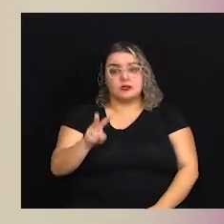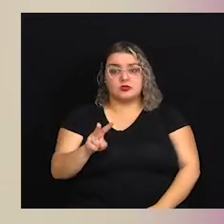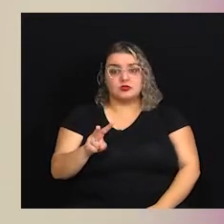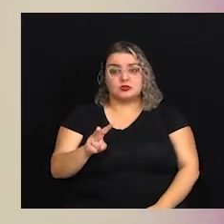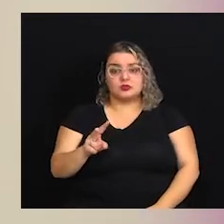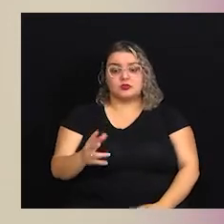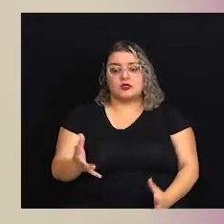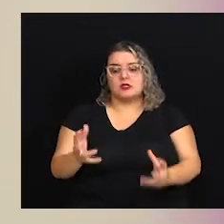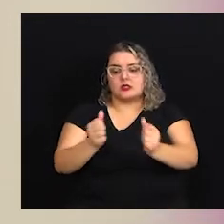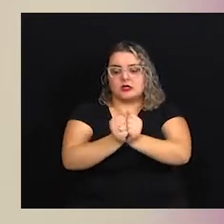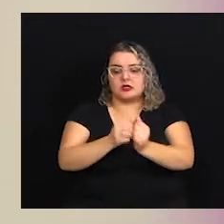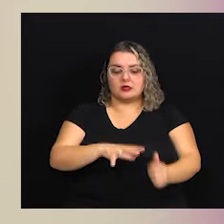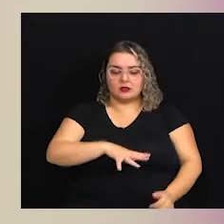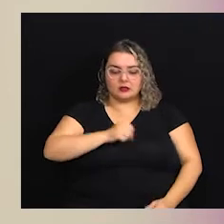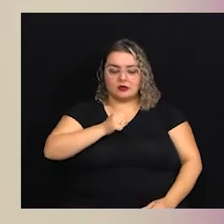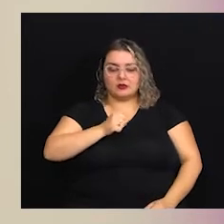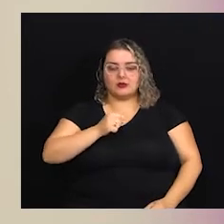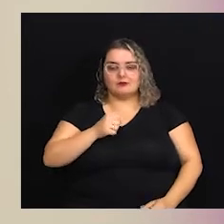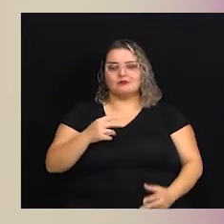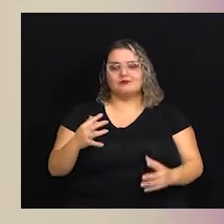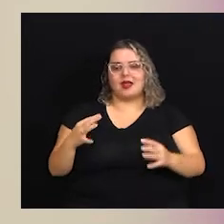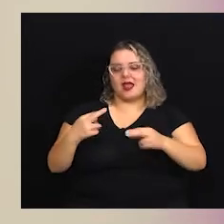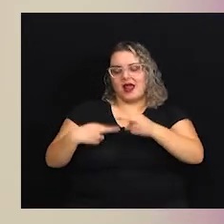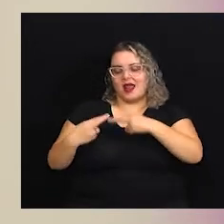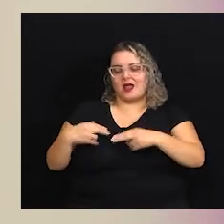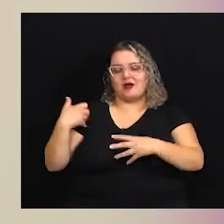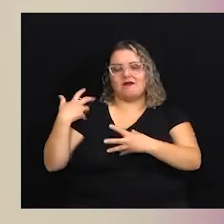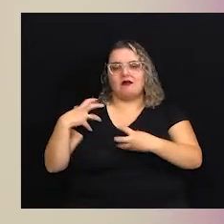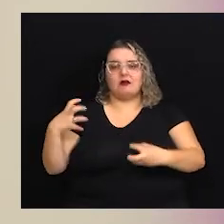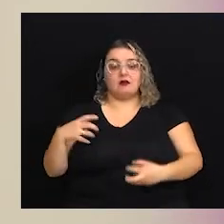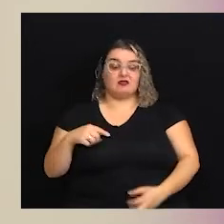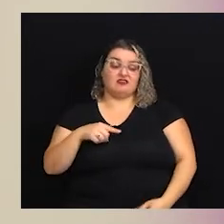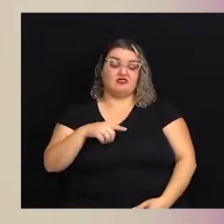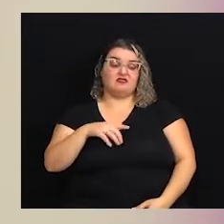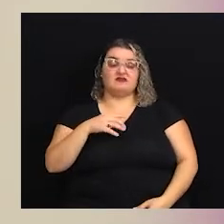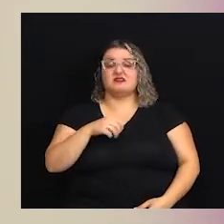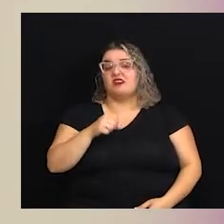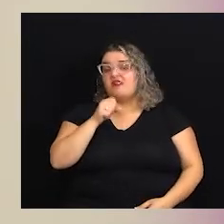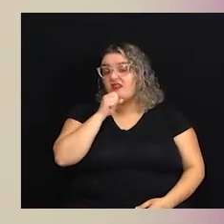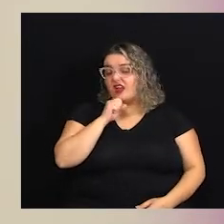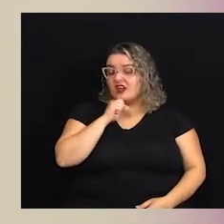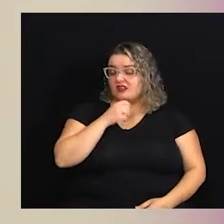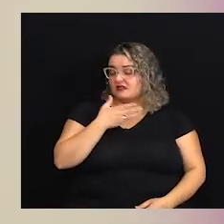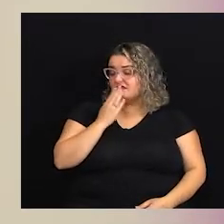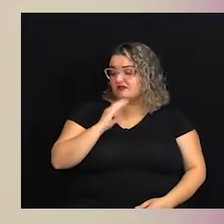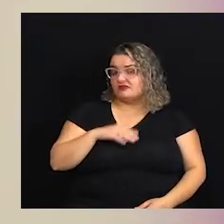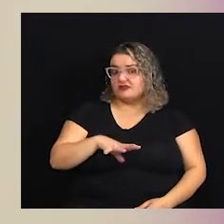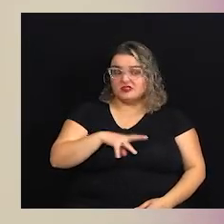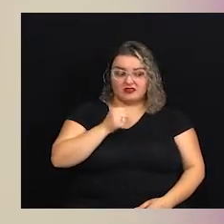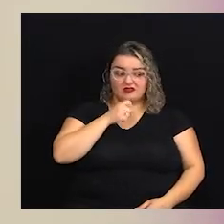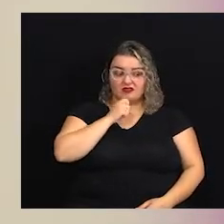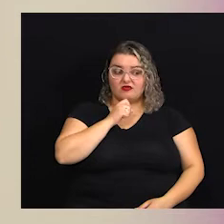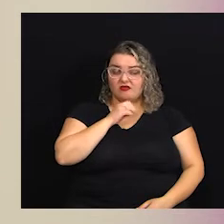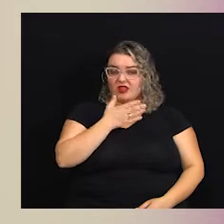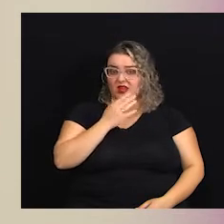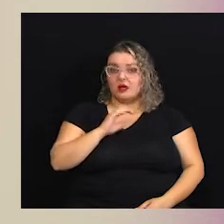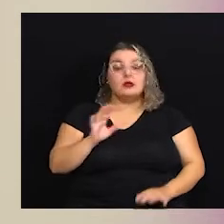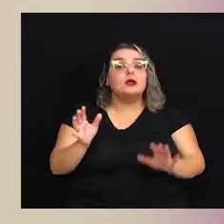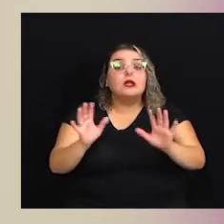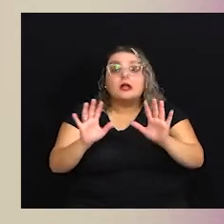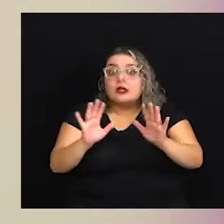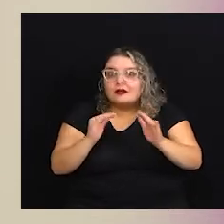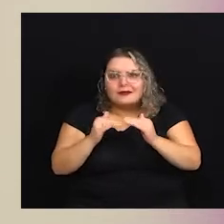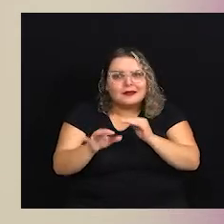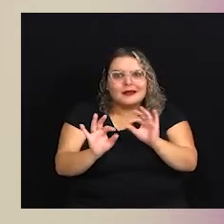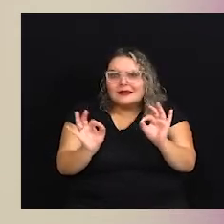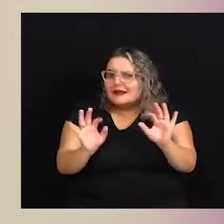se associa muito à menopausa à velhice. Você está na menopausa, você está menopausa, você está velha, sabe assim?